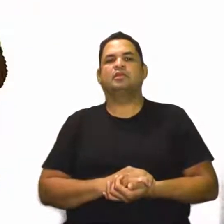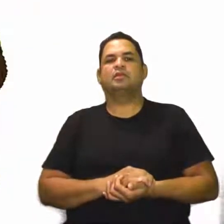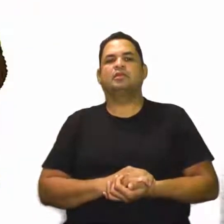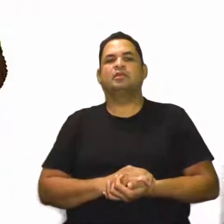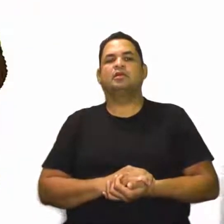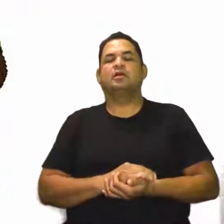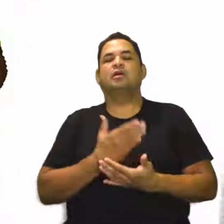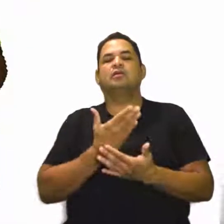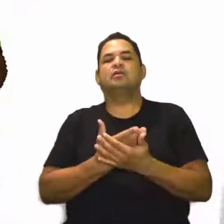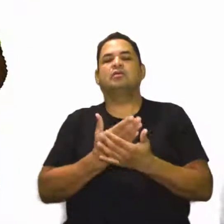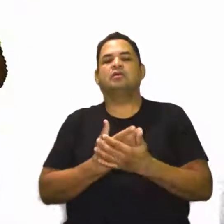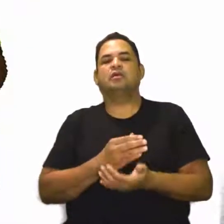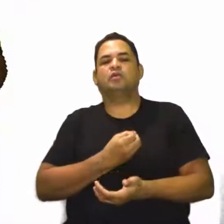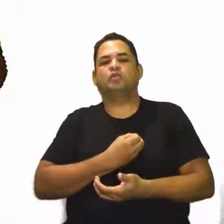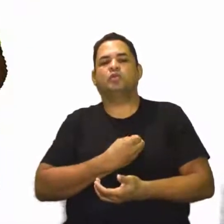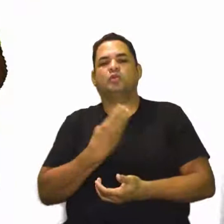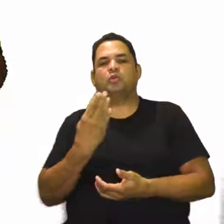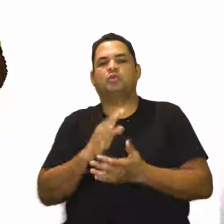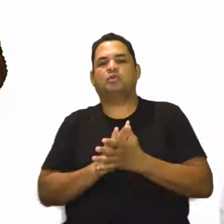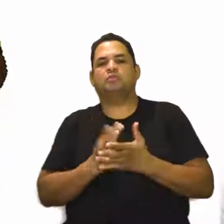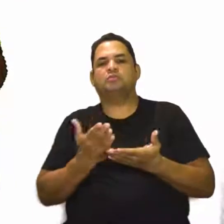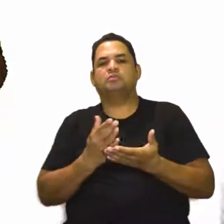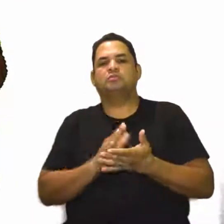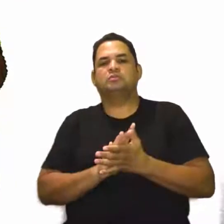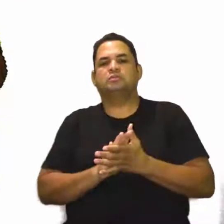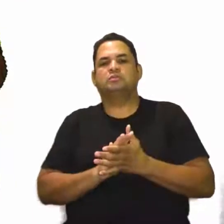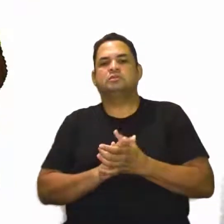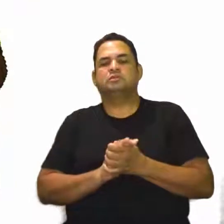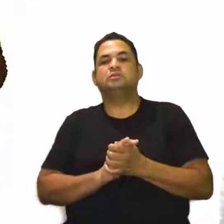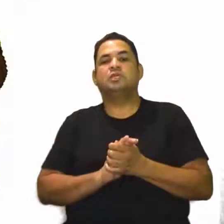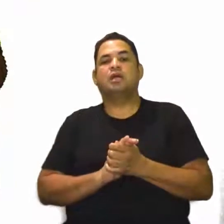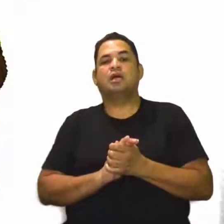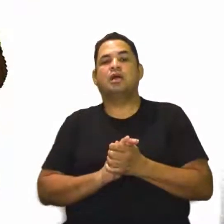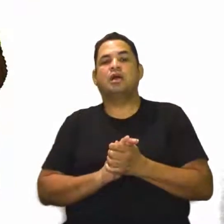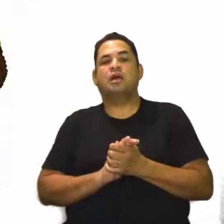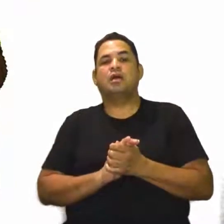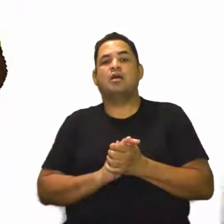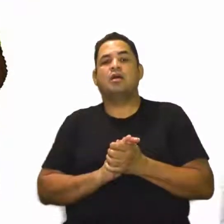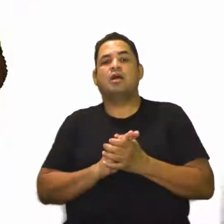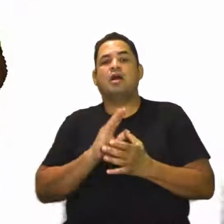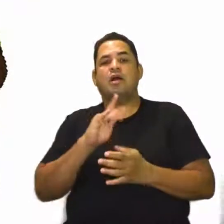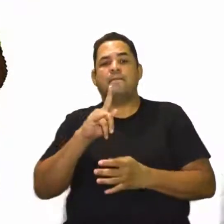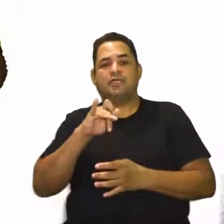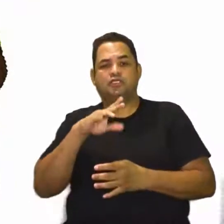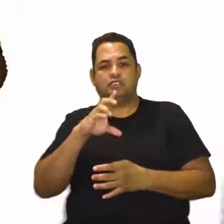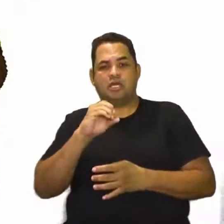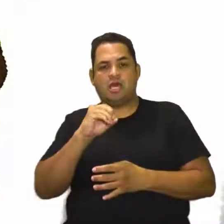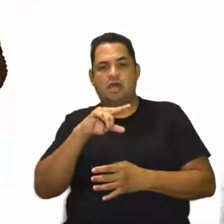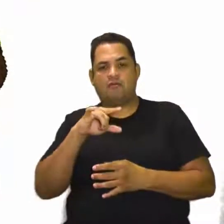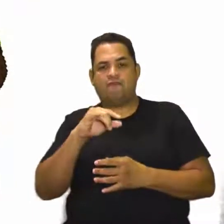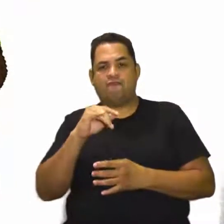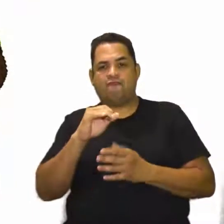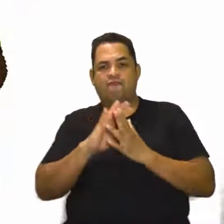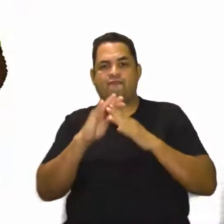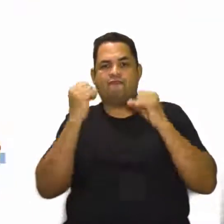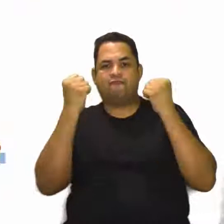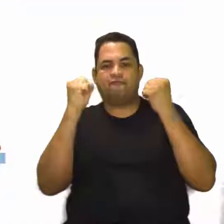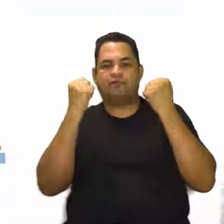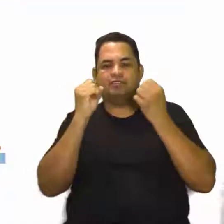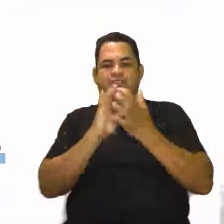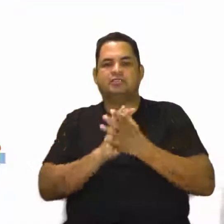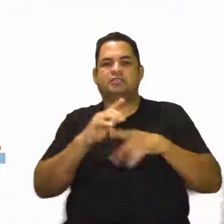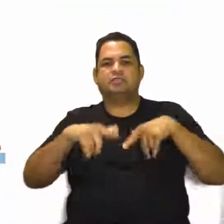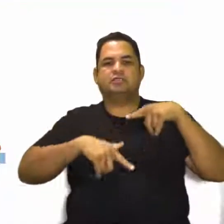que, professora Iris? Aptidão física e trabalho, aula 4. E aí, o que nós vimos nessa aula, né? Nós falamos sobre